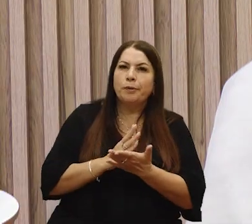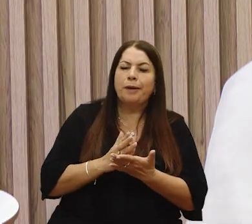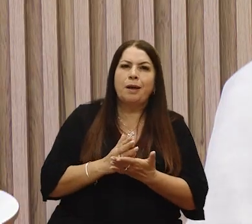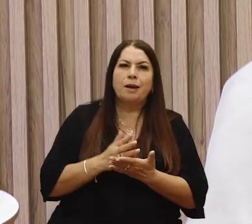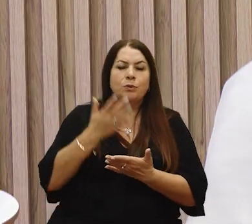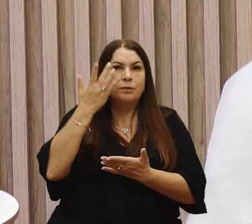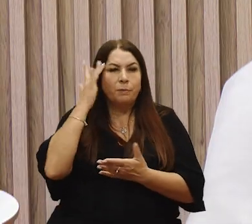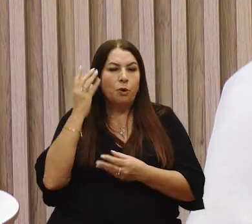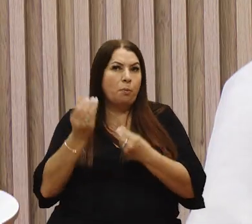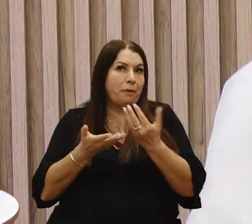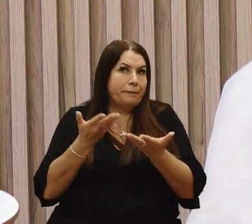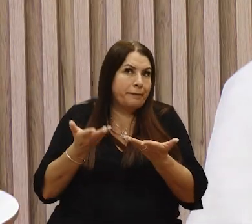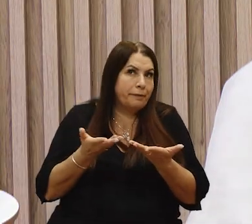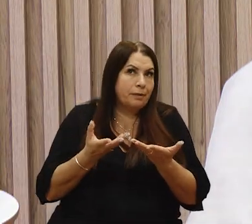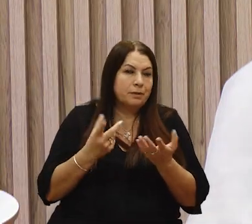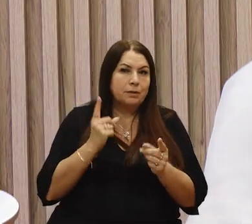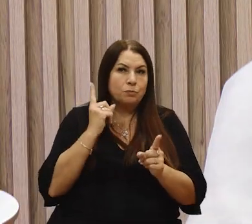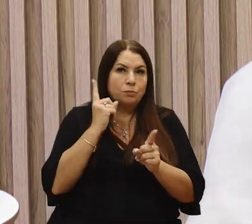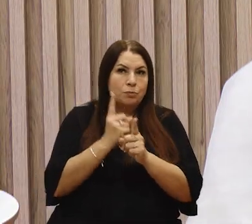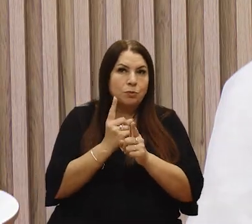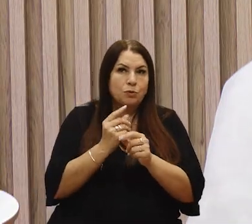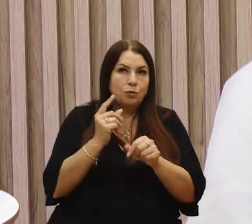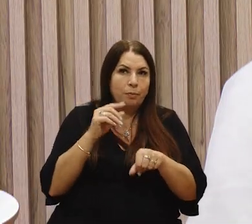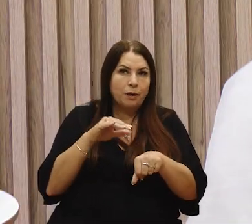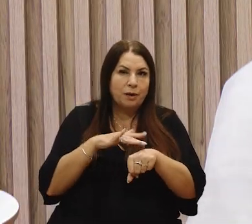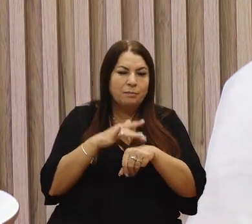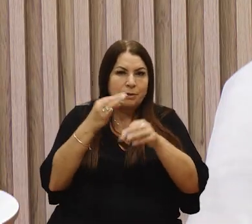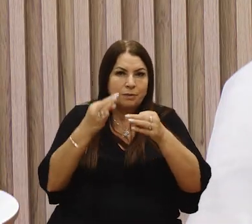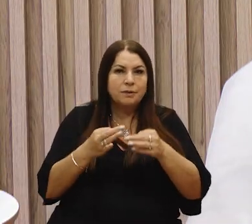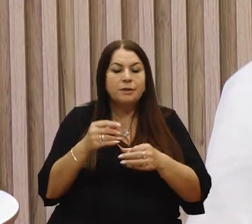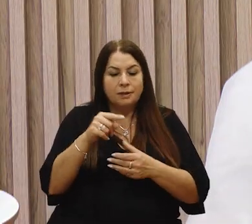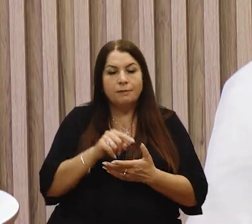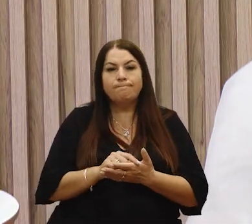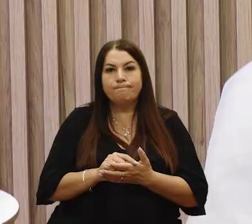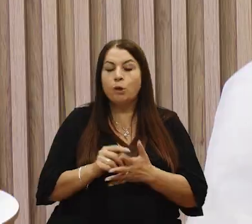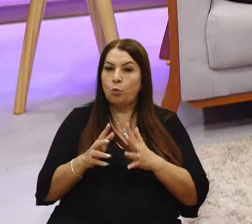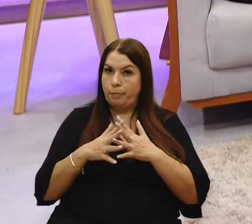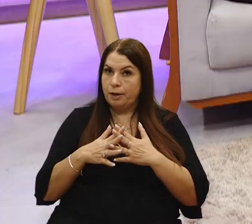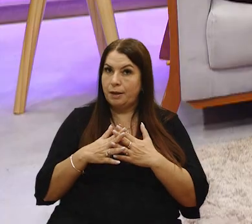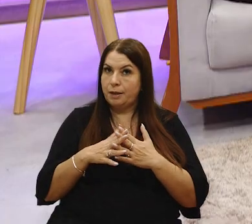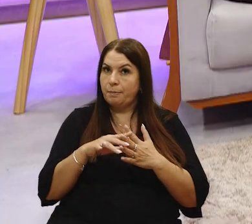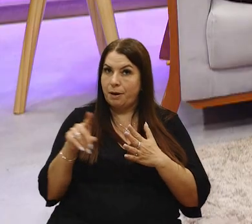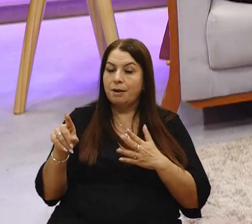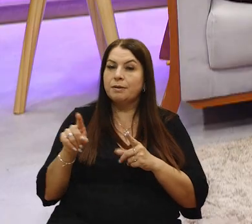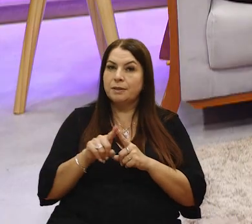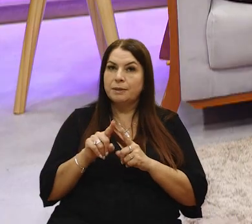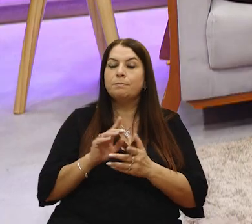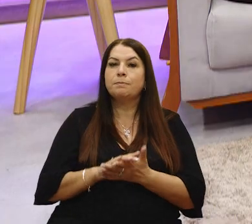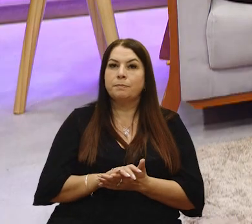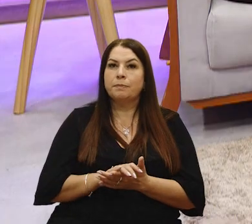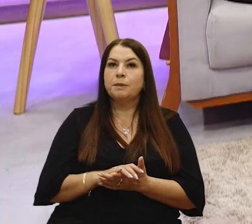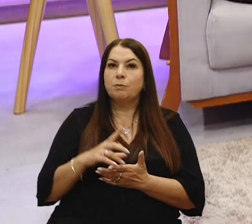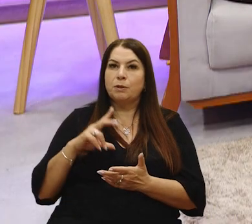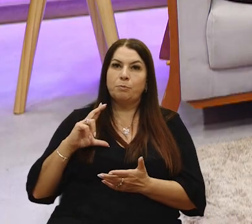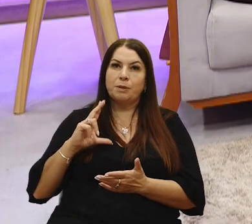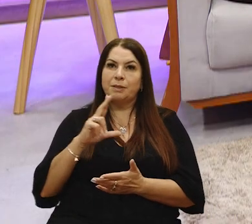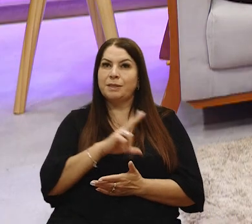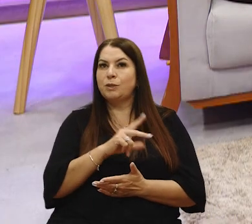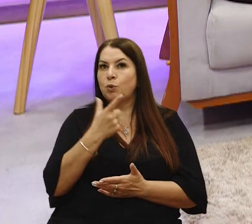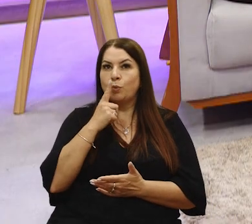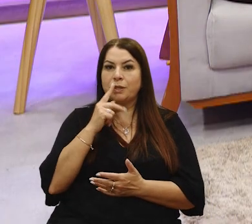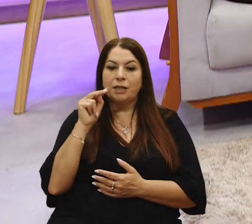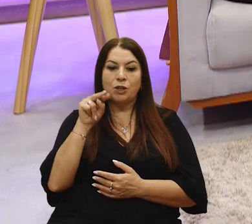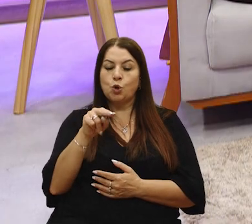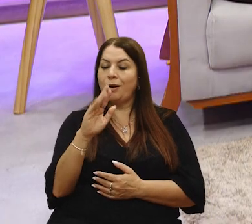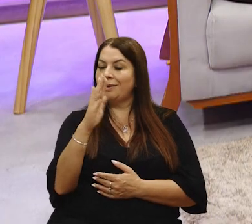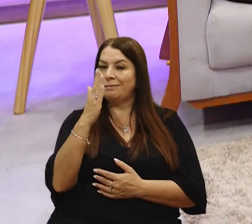assim, incomodadas, sem saber como lidar, sem ter um diagnóstico preciso. Exatamente. É complicado, assim, para elas, porque realmente